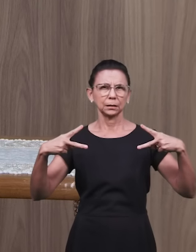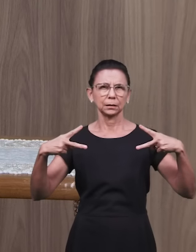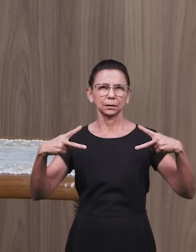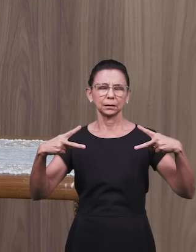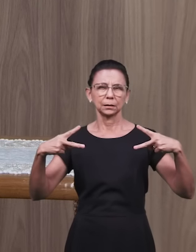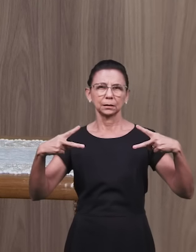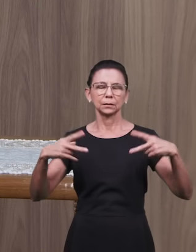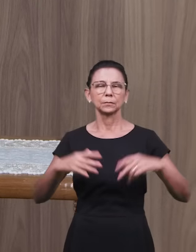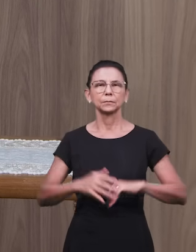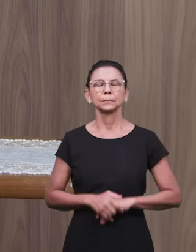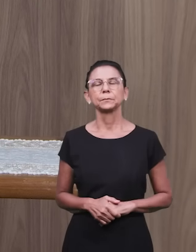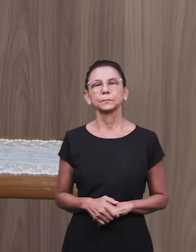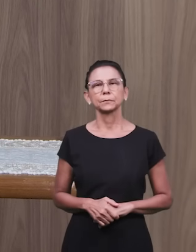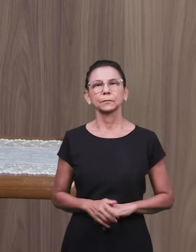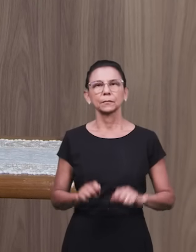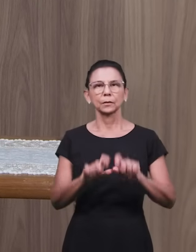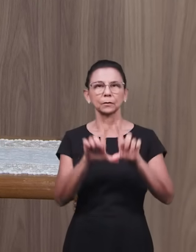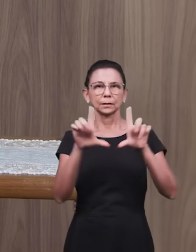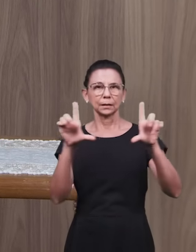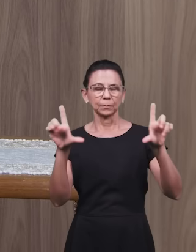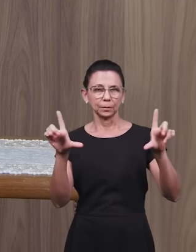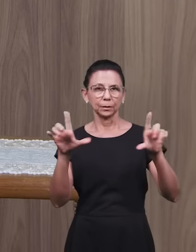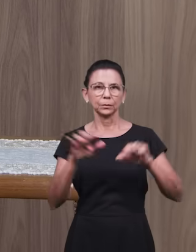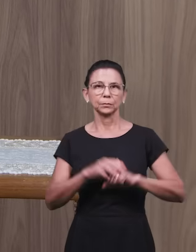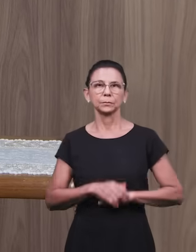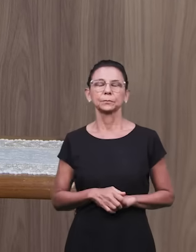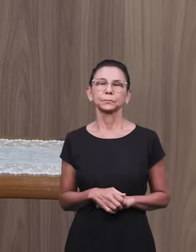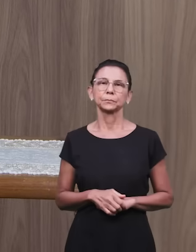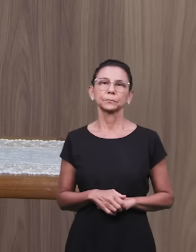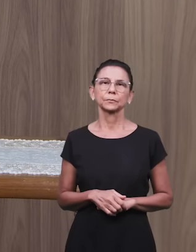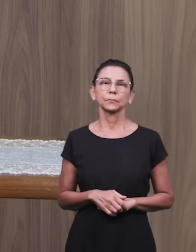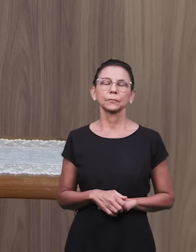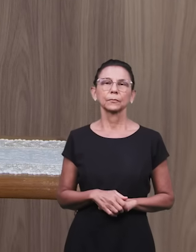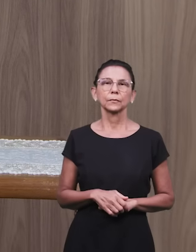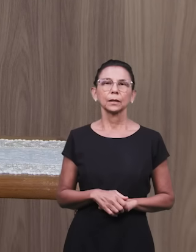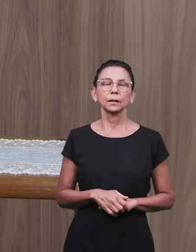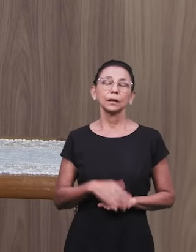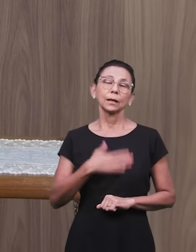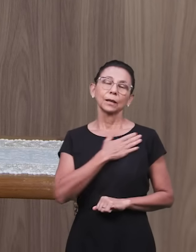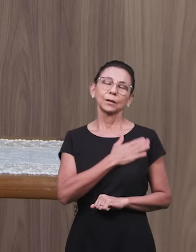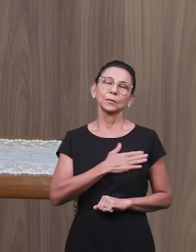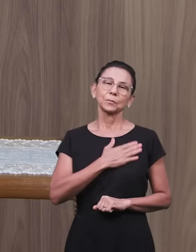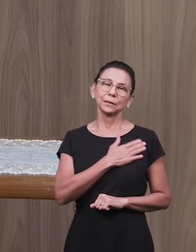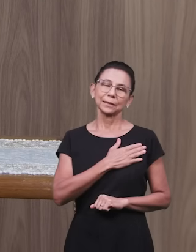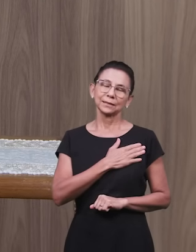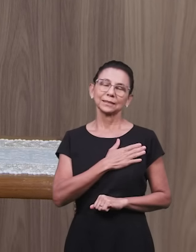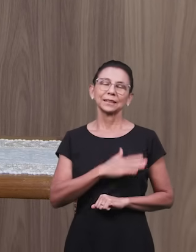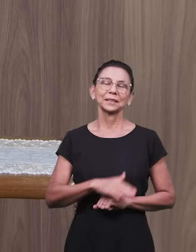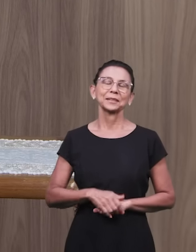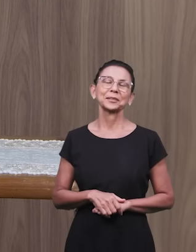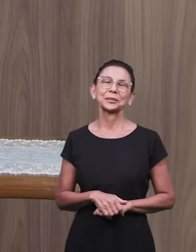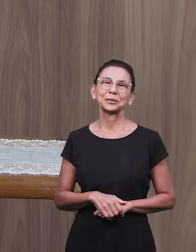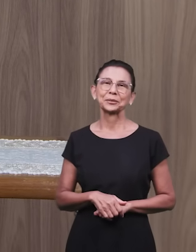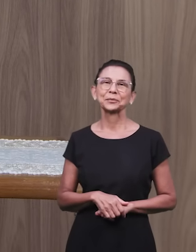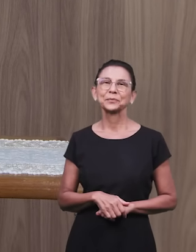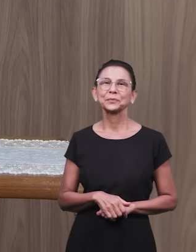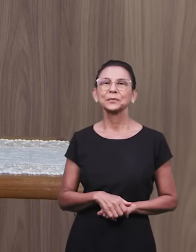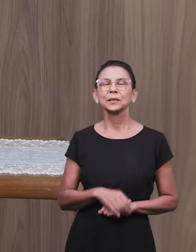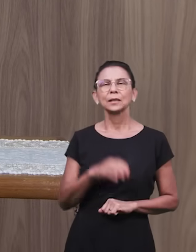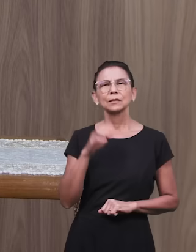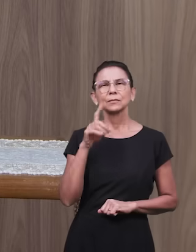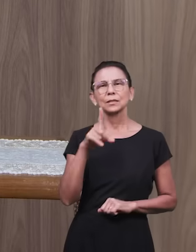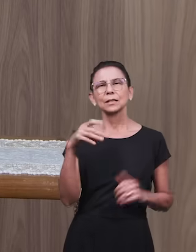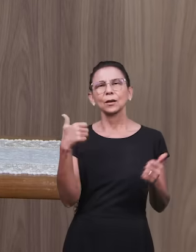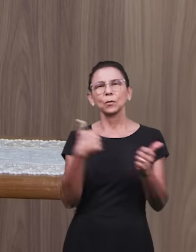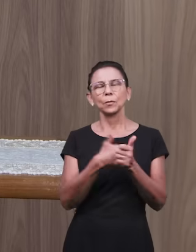né, e as plataformas da Igreja Cristã Maranata, é sempre um prazer ter você conosco aqui, participando